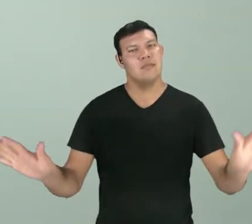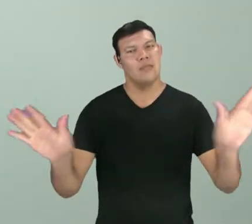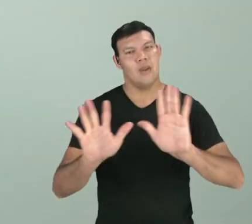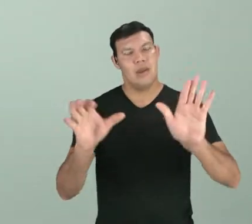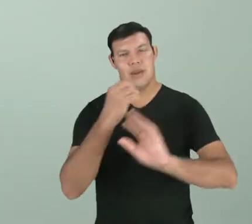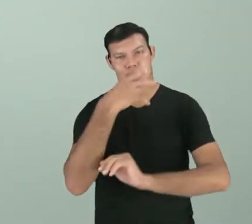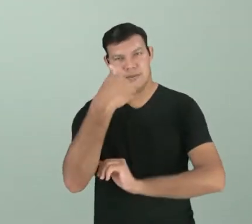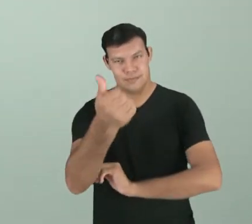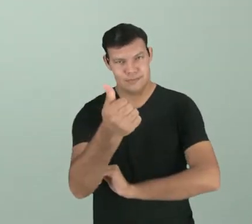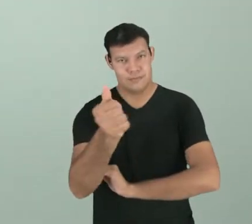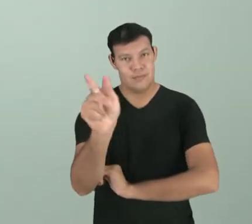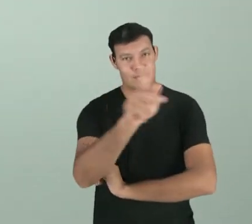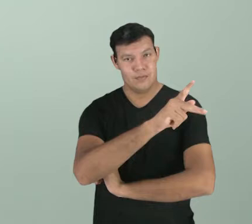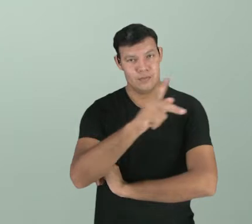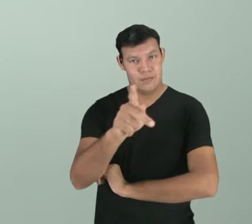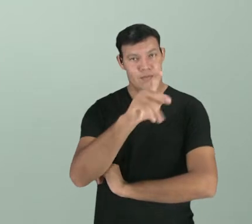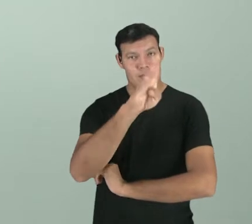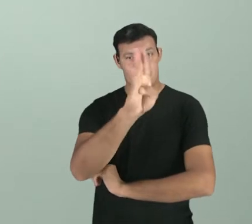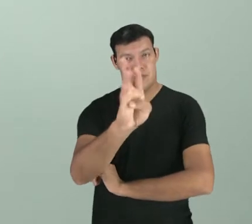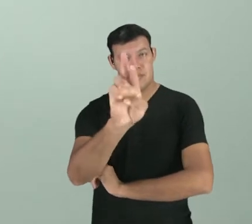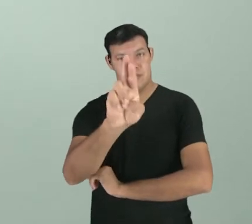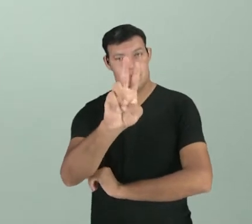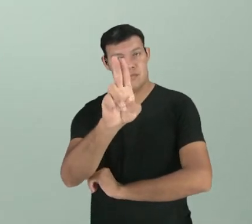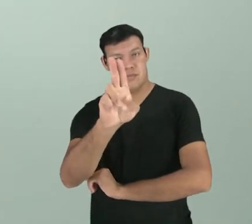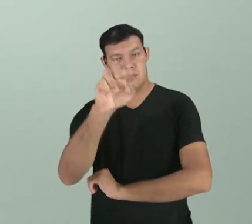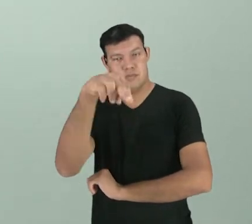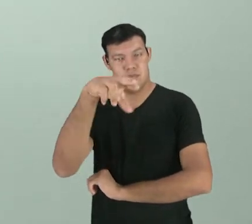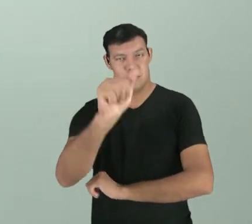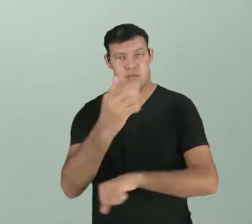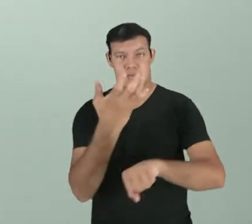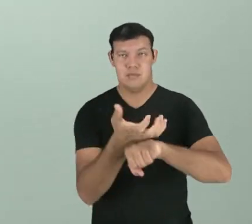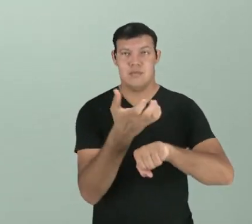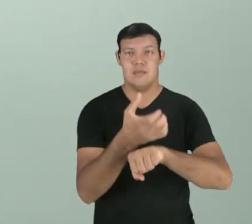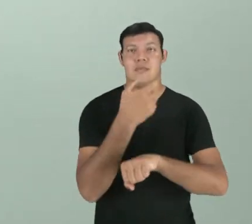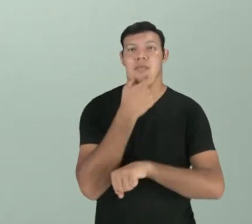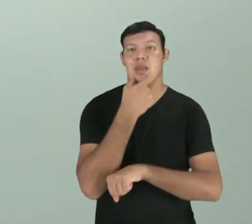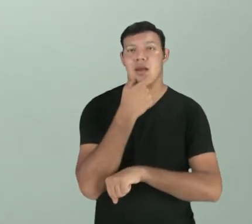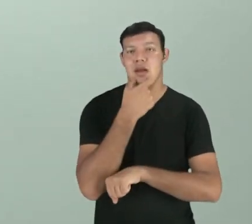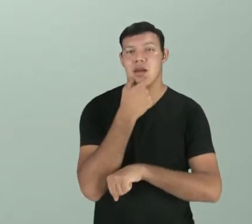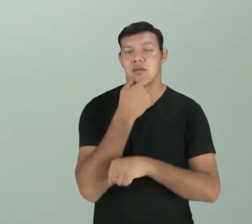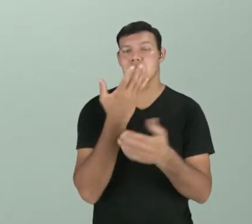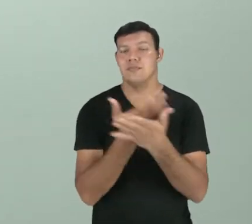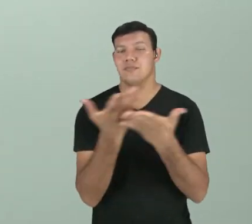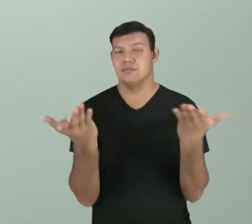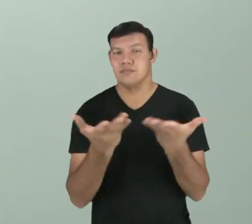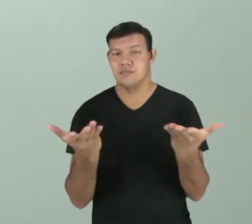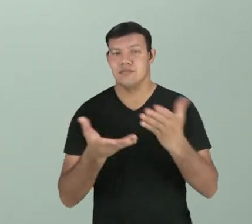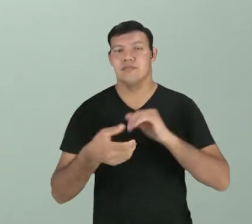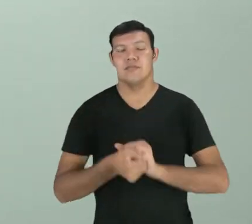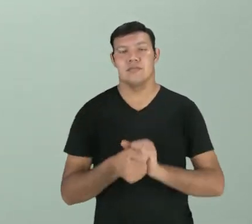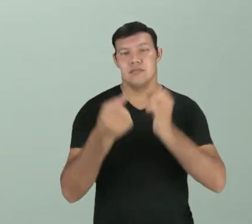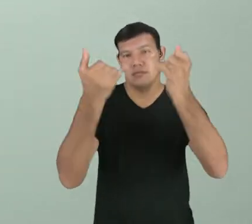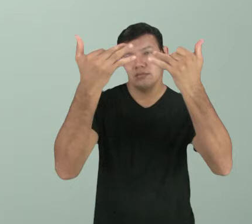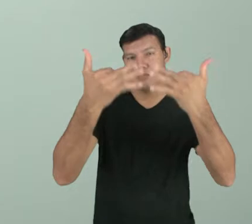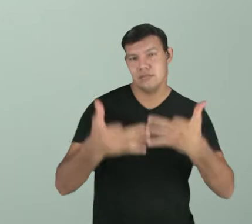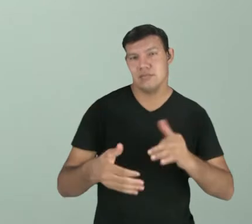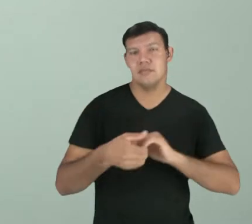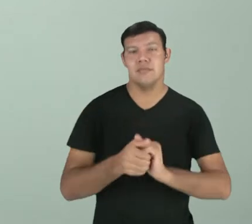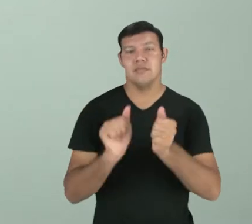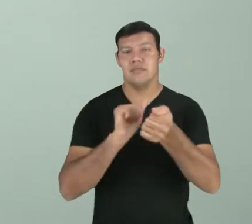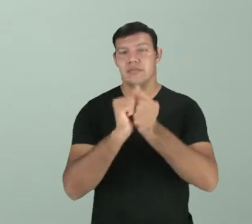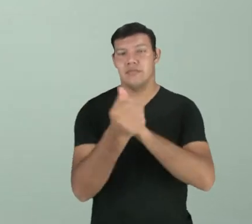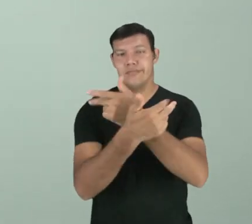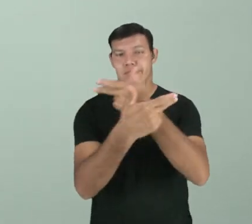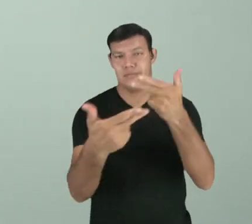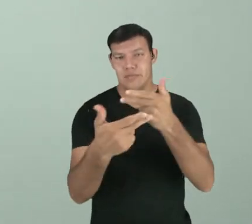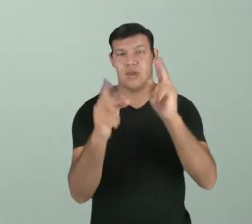Olá, tudo bem? Eu sou a professora Bruna, de língua inglesa. Na nossa aula de hoje, nós falaremos um pouco sobre